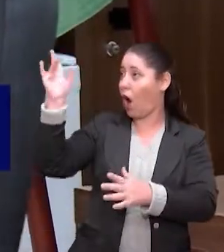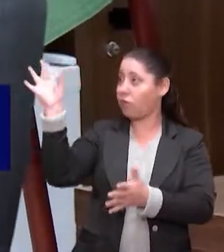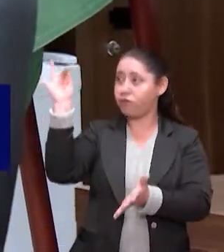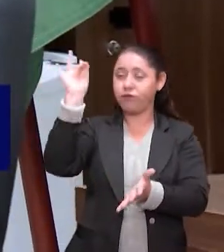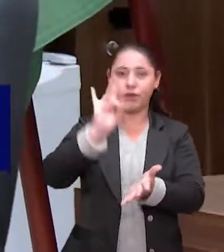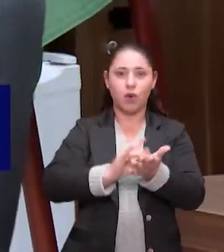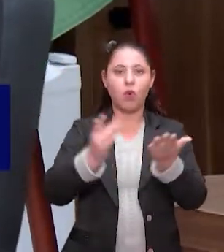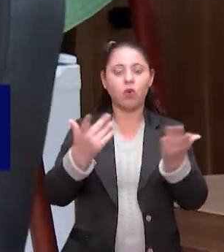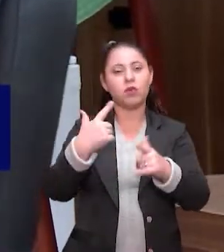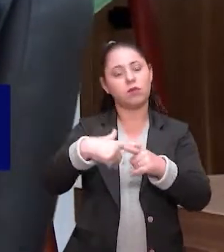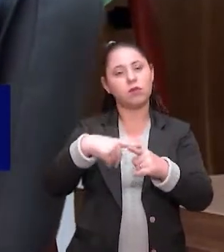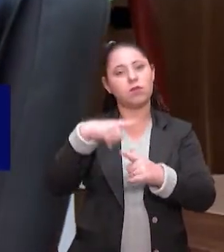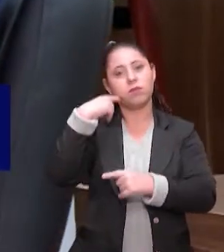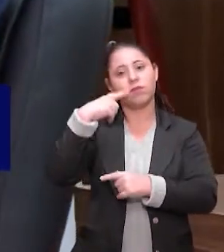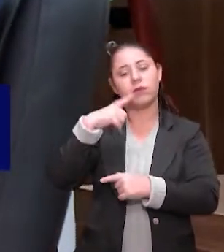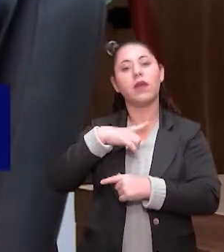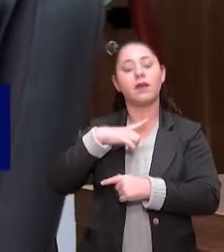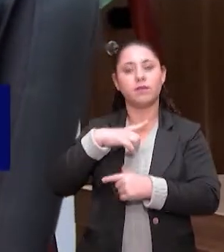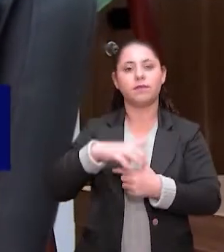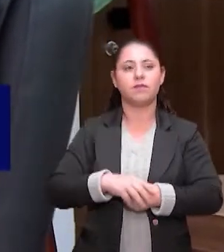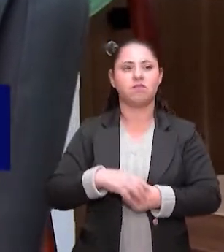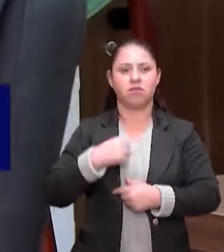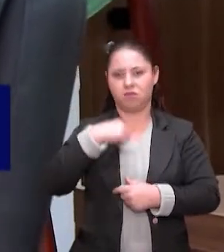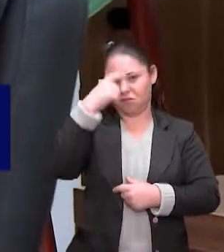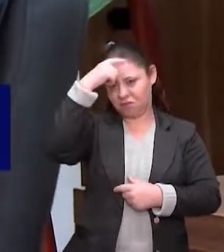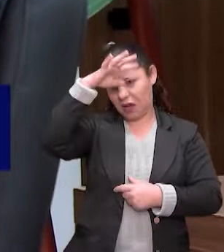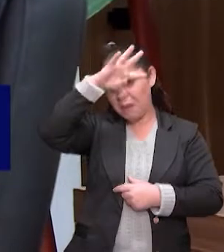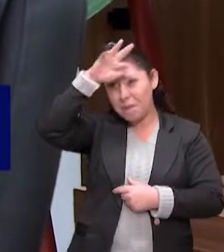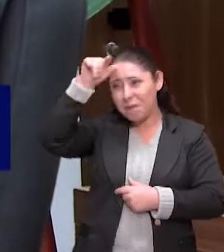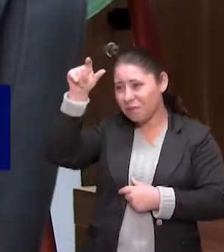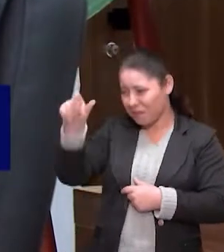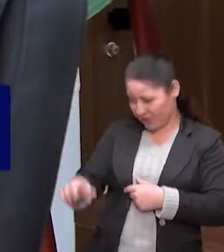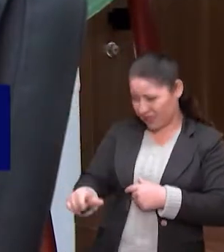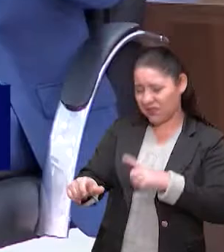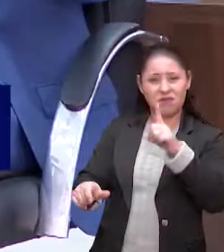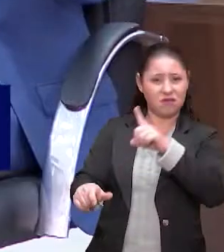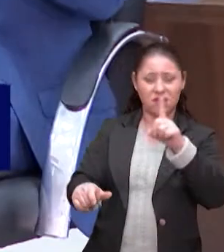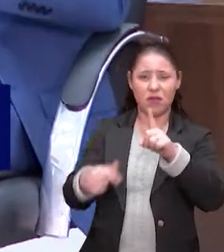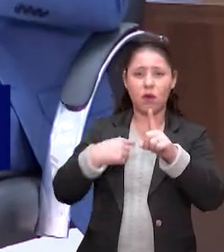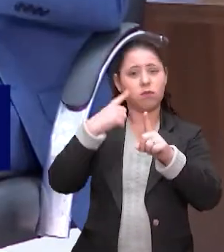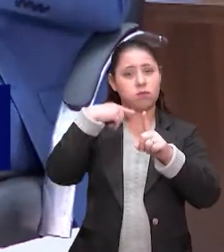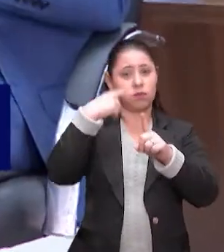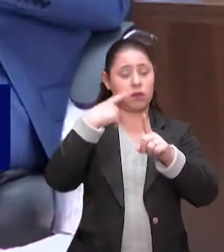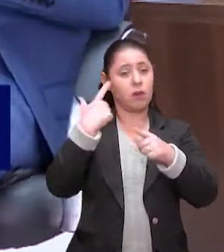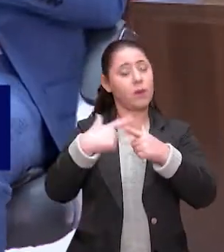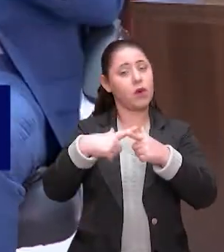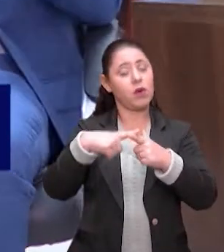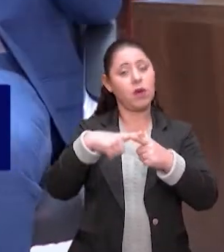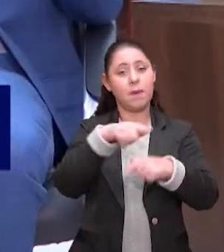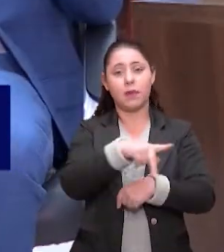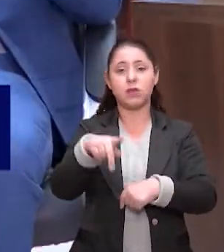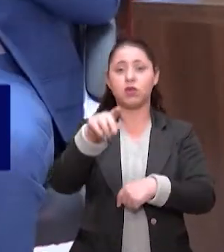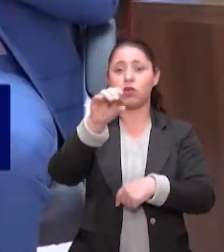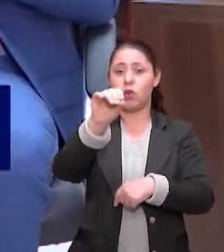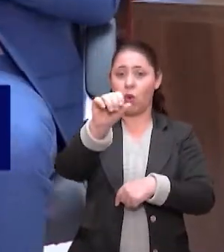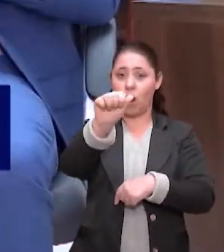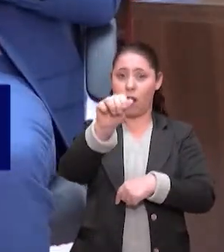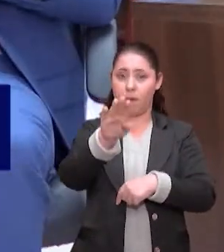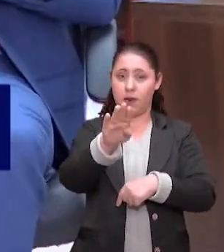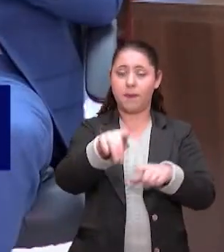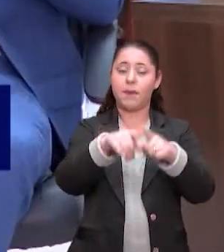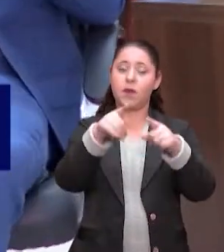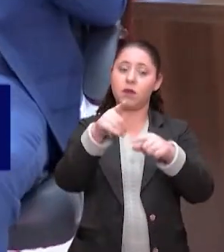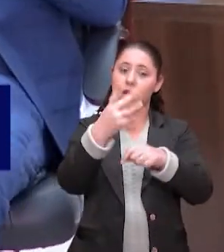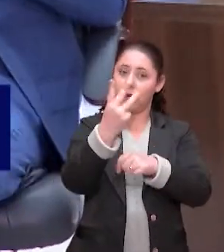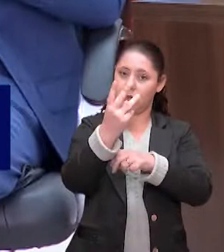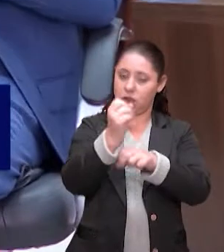advocacia. Então, hoje, como você diz, não me vejo como uma personalidade, eu sou essencialmente um advogado que estou presidente do OAB. E